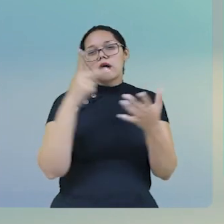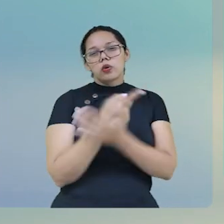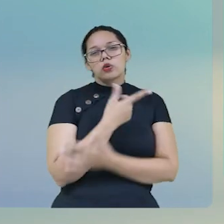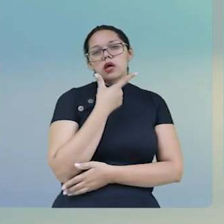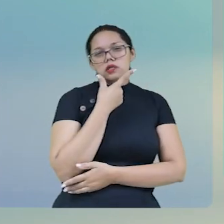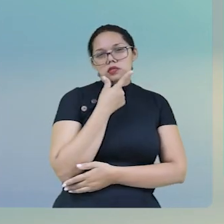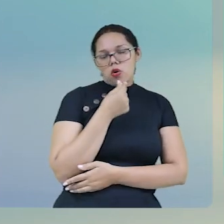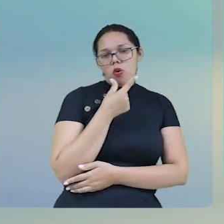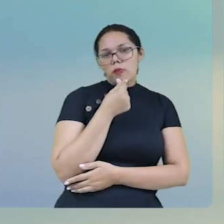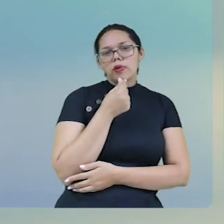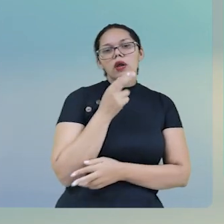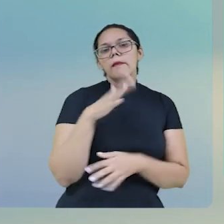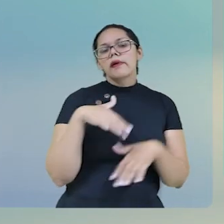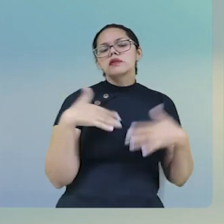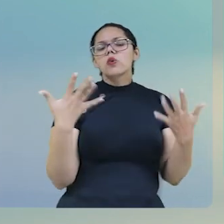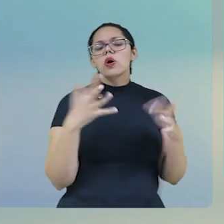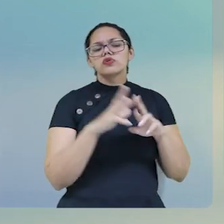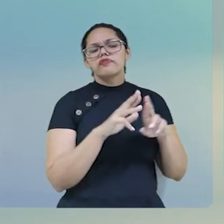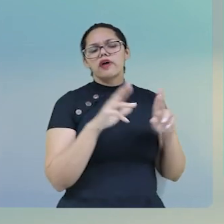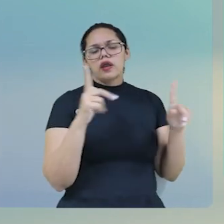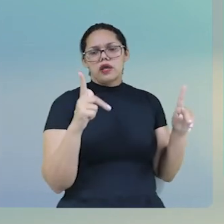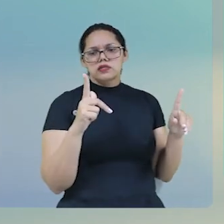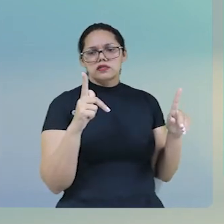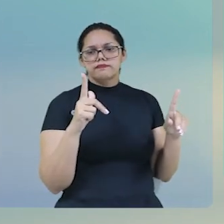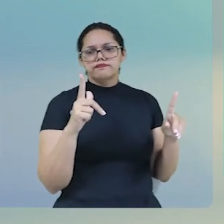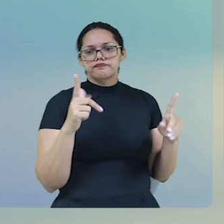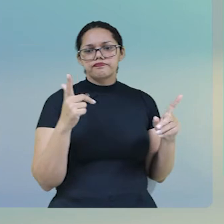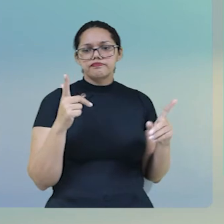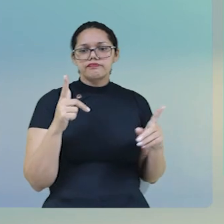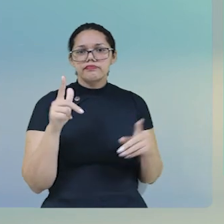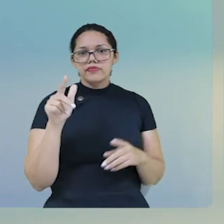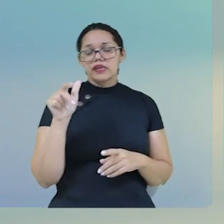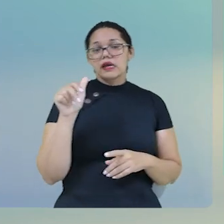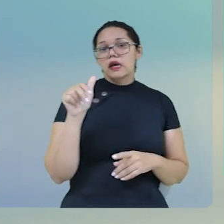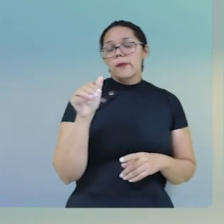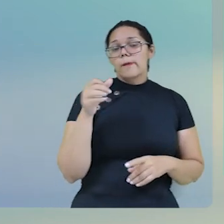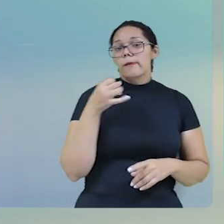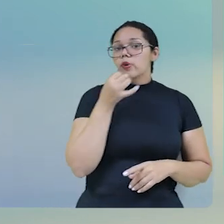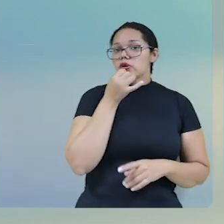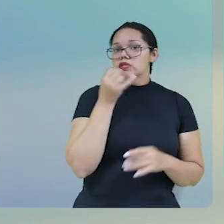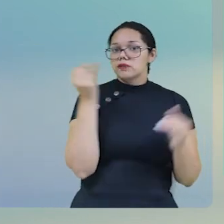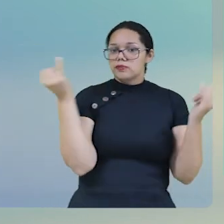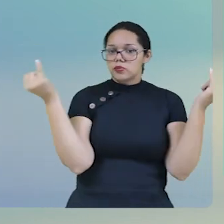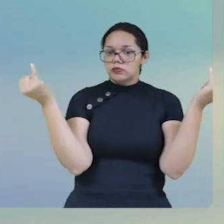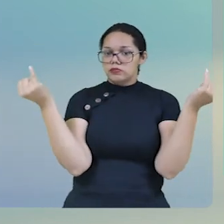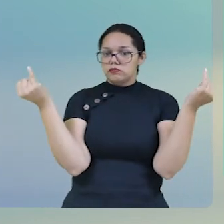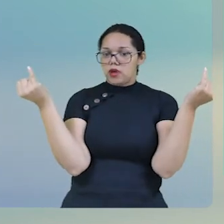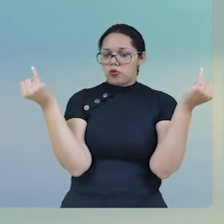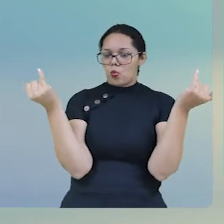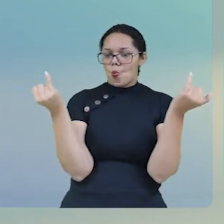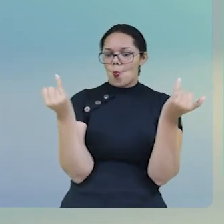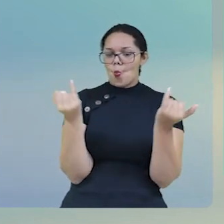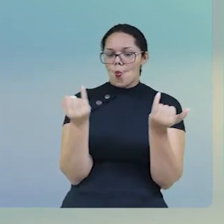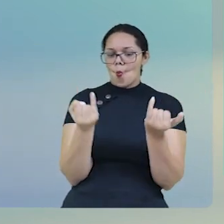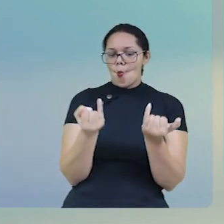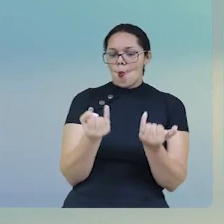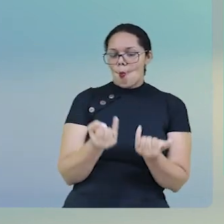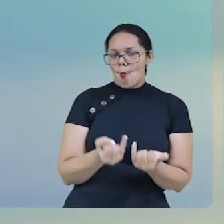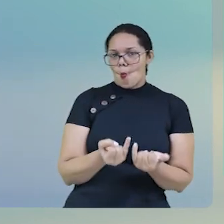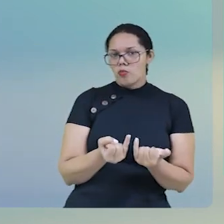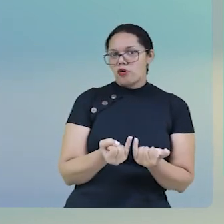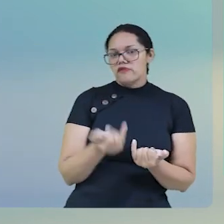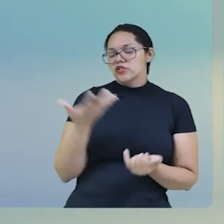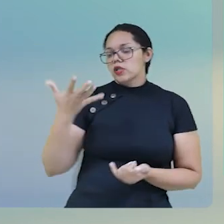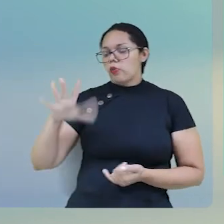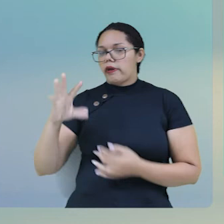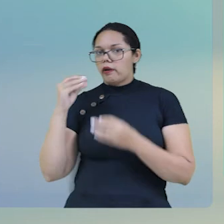bulimia? A anorexia, ela se caracteriza pelo ato de não querer se alimentar. Já a bulimia,